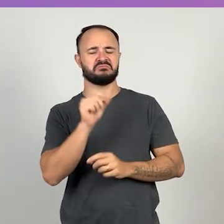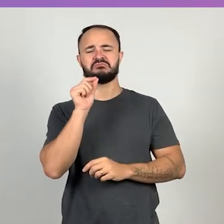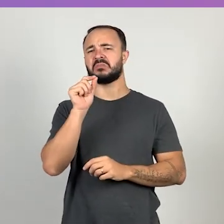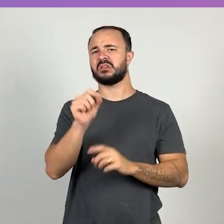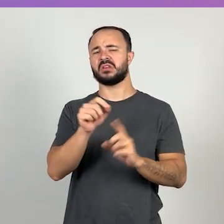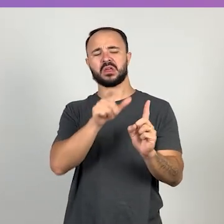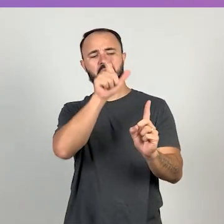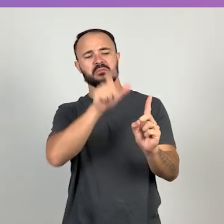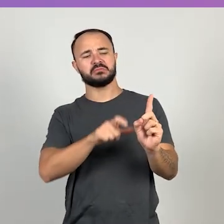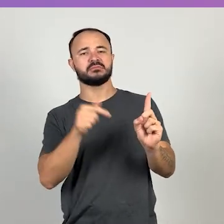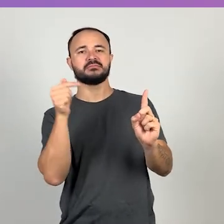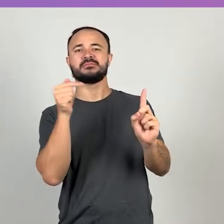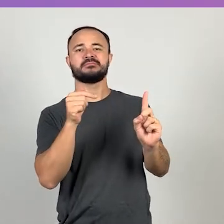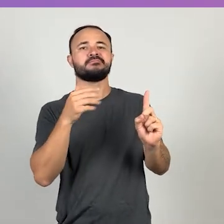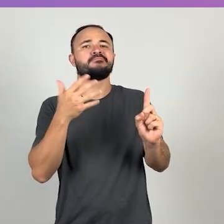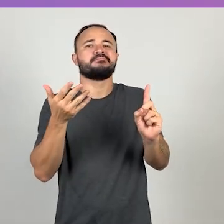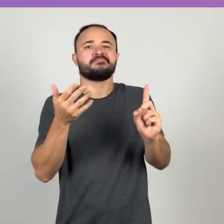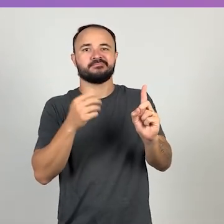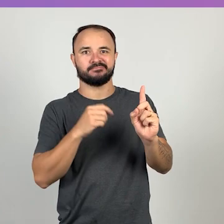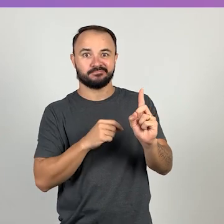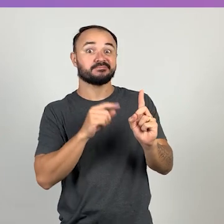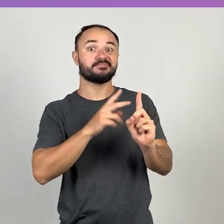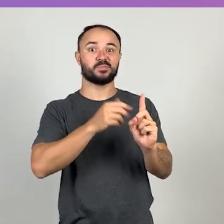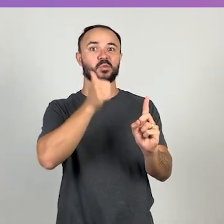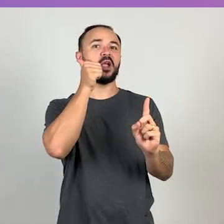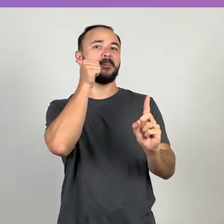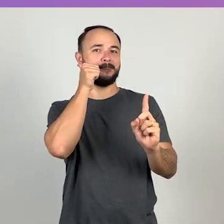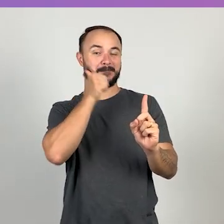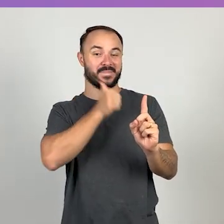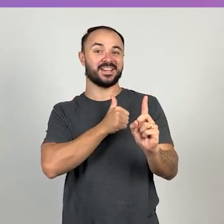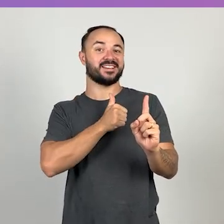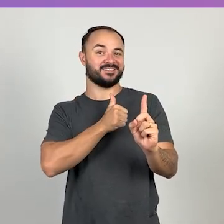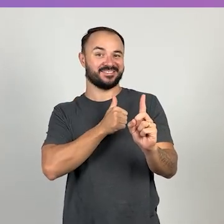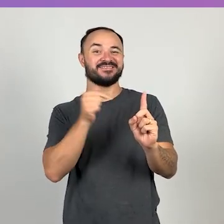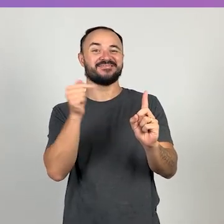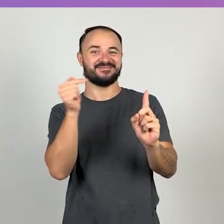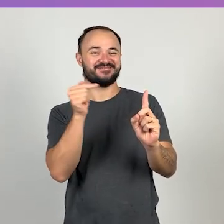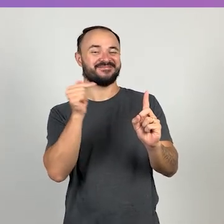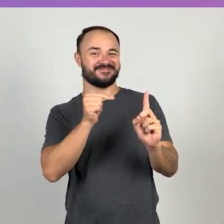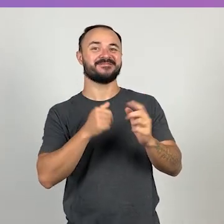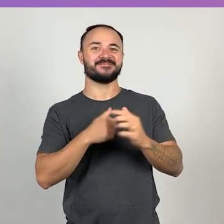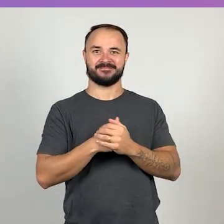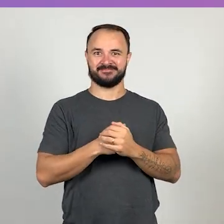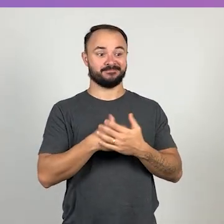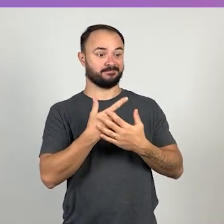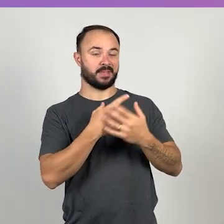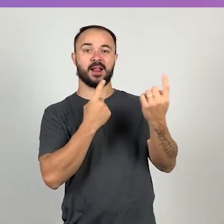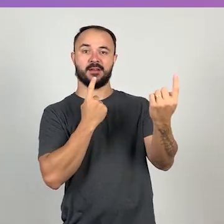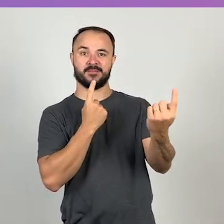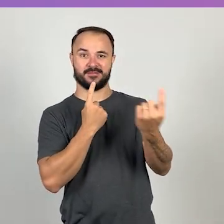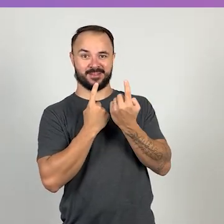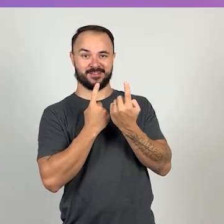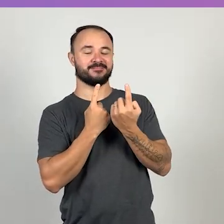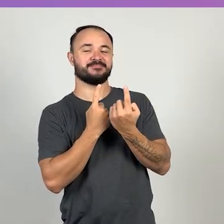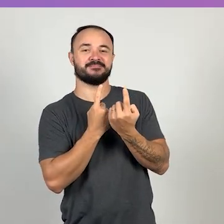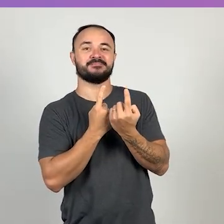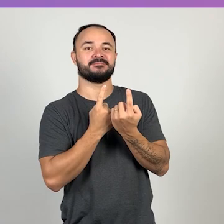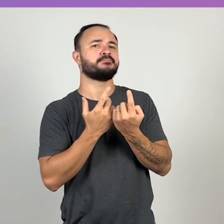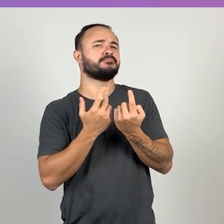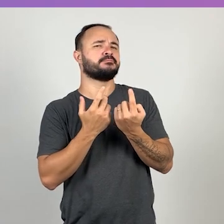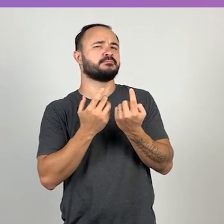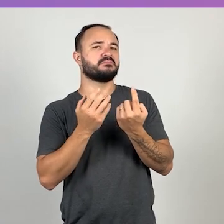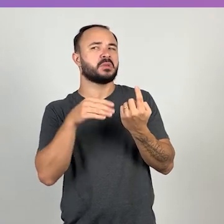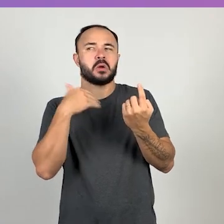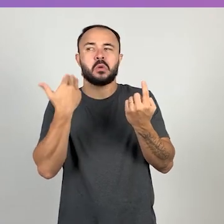é? É uma menina. Ela veio me encontrar.